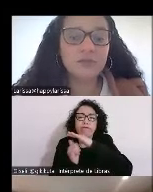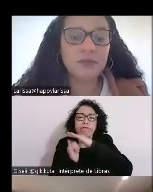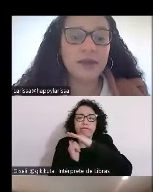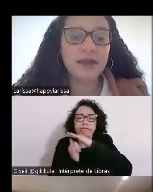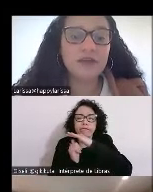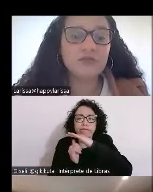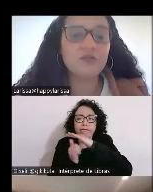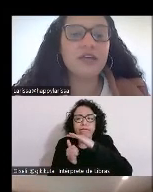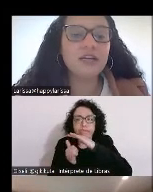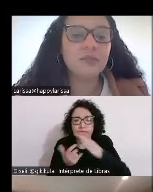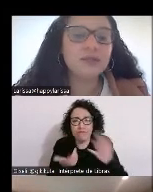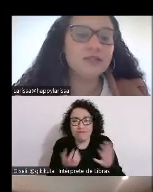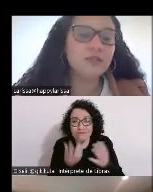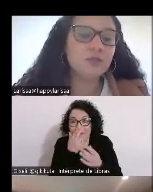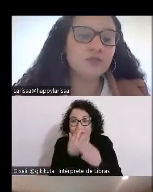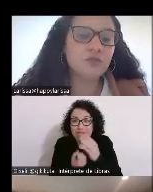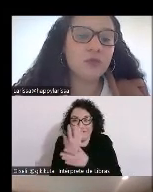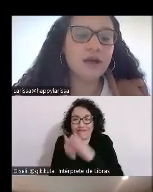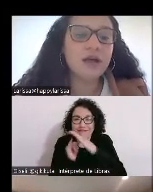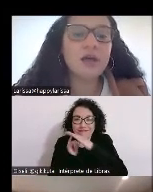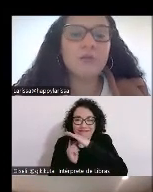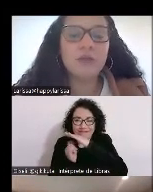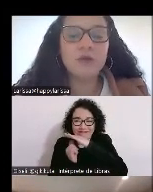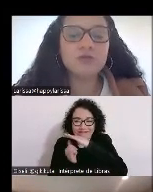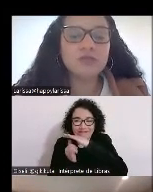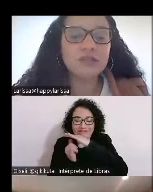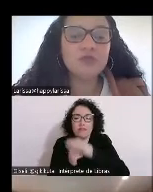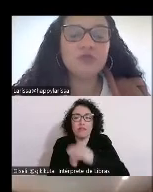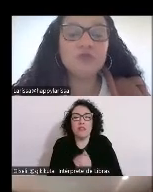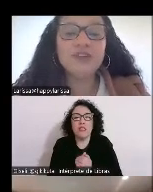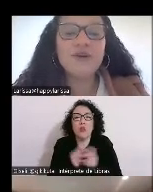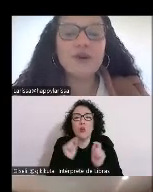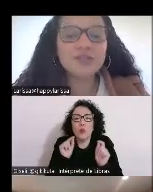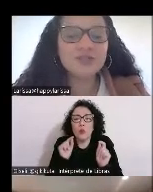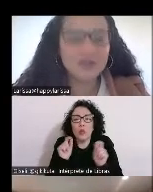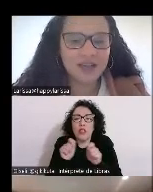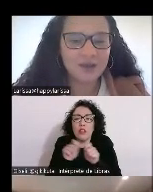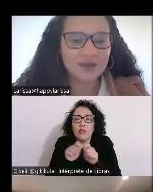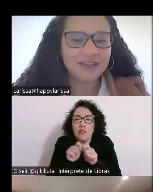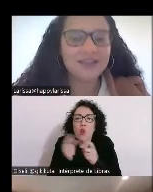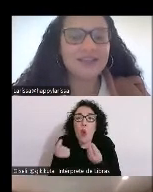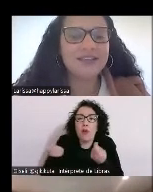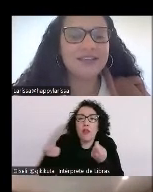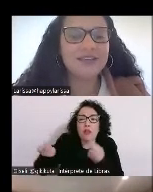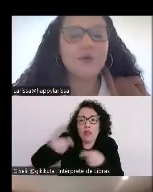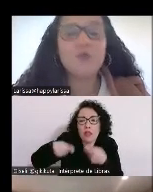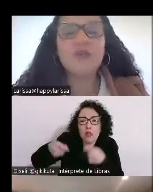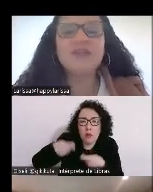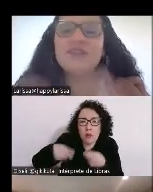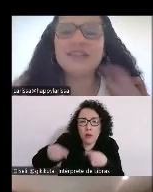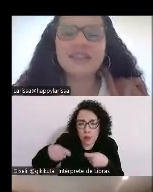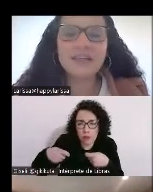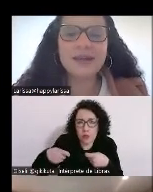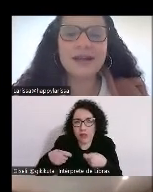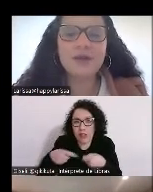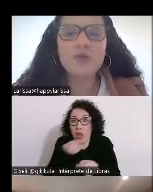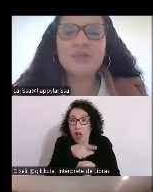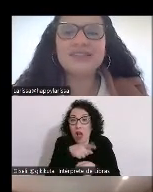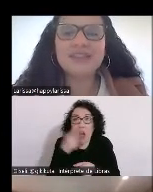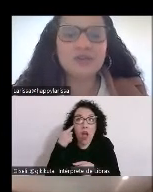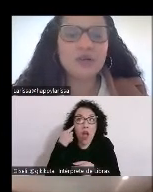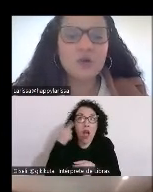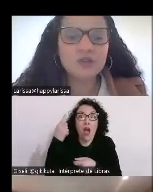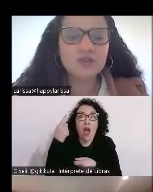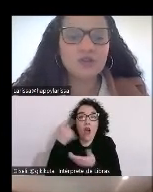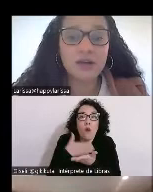no primeiro parágrafo, ele participou de uma construção de um negócio local, e que como ele faria para